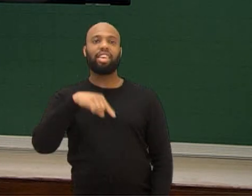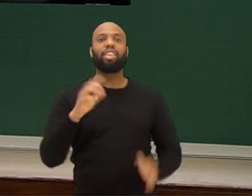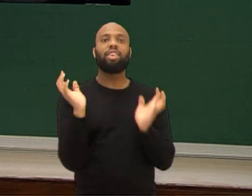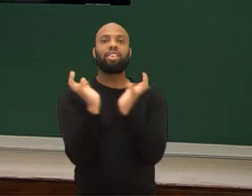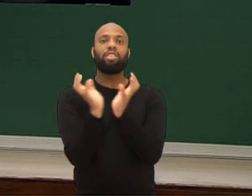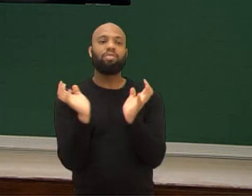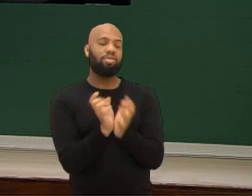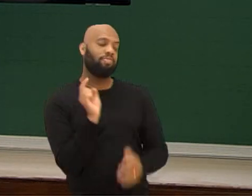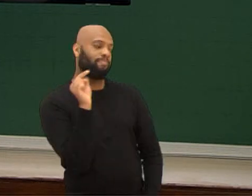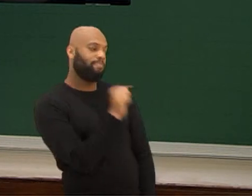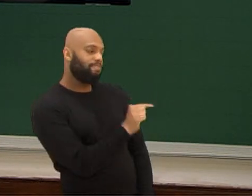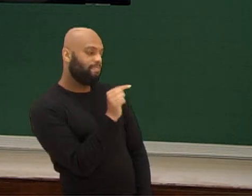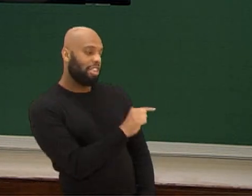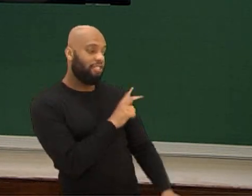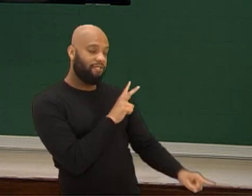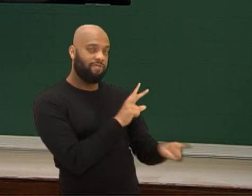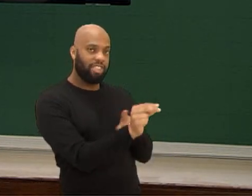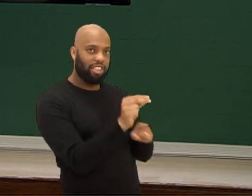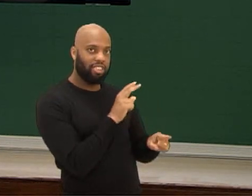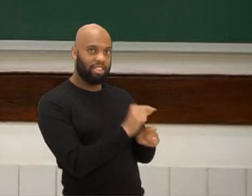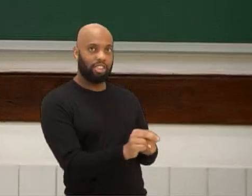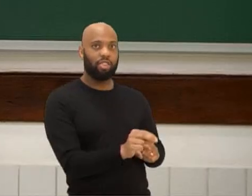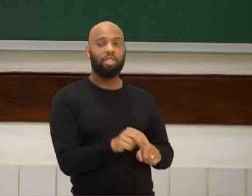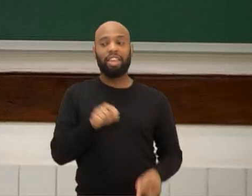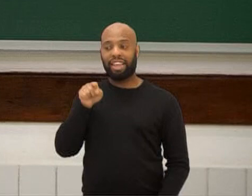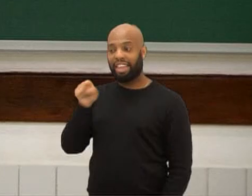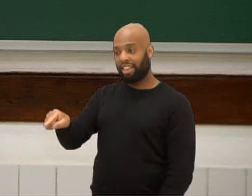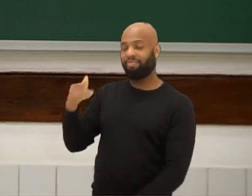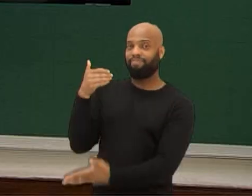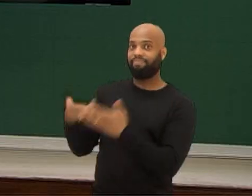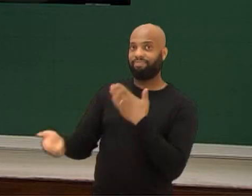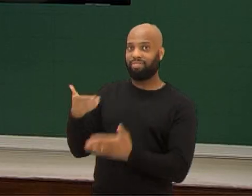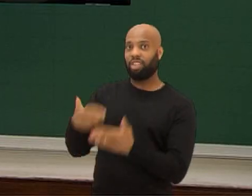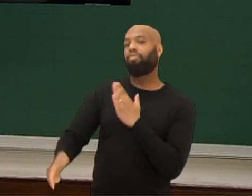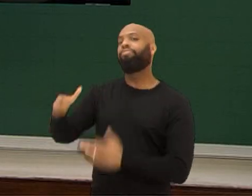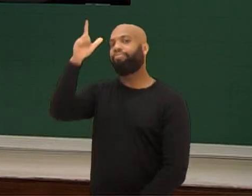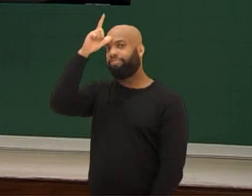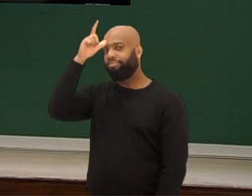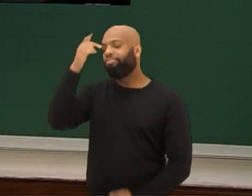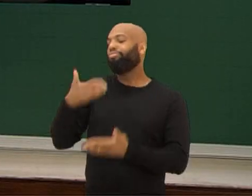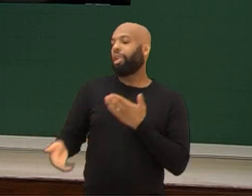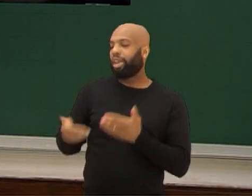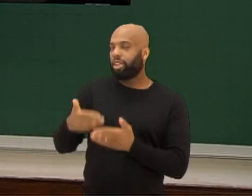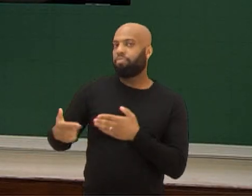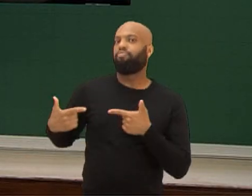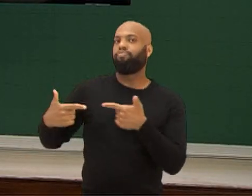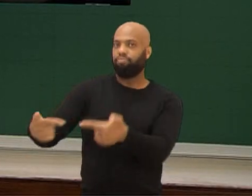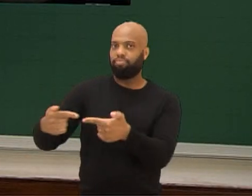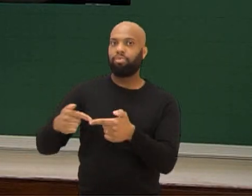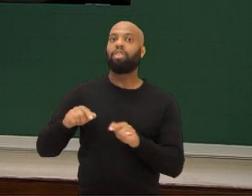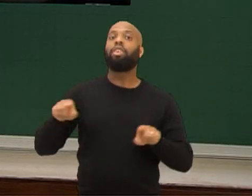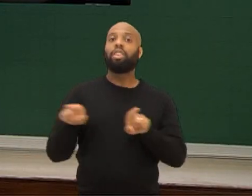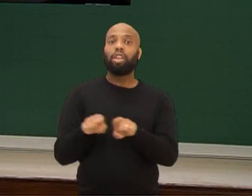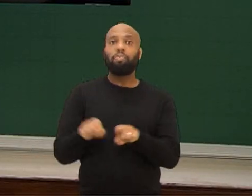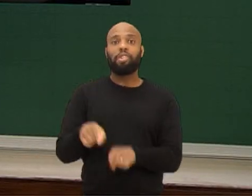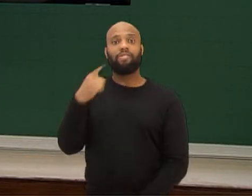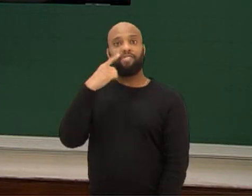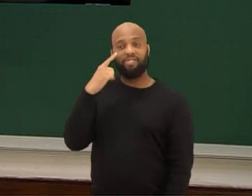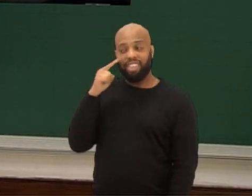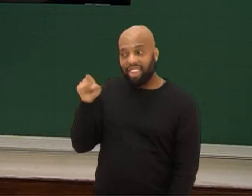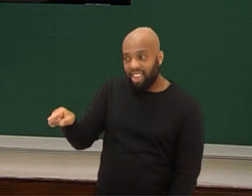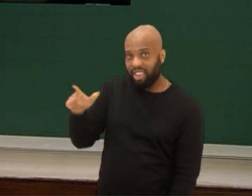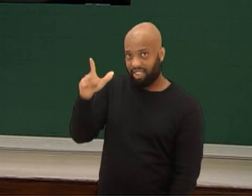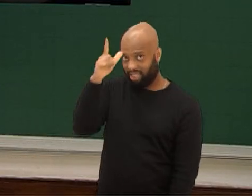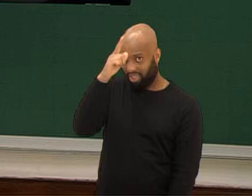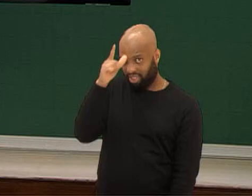grupo dos aliados, a grande derrota da Alemanha, e nós vamos ver que a Alemanha e